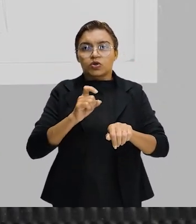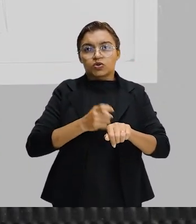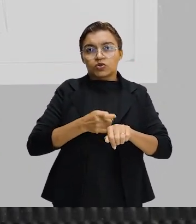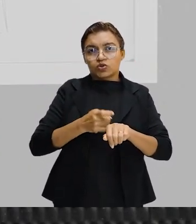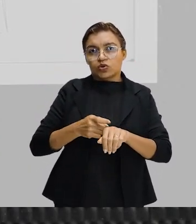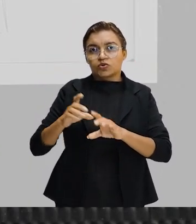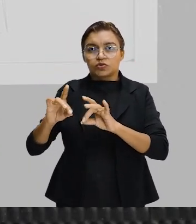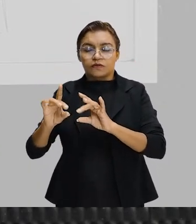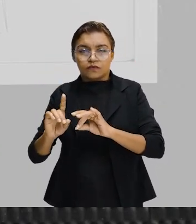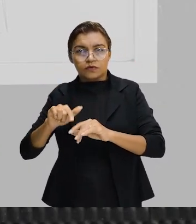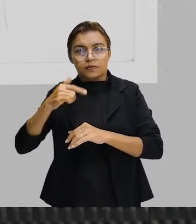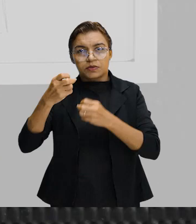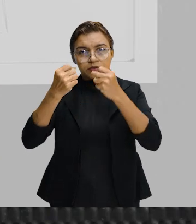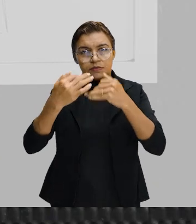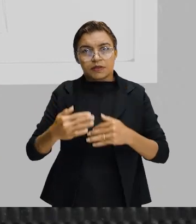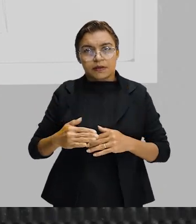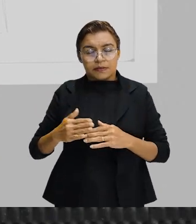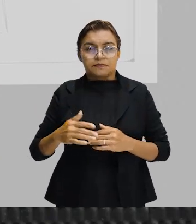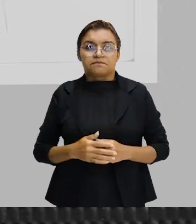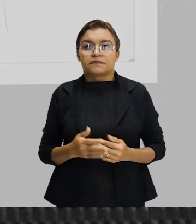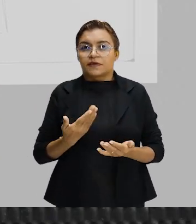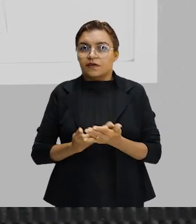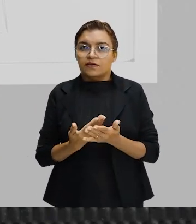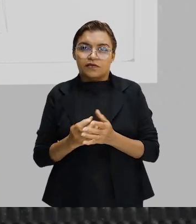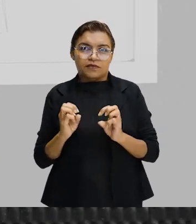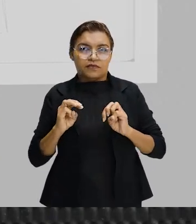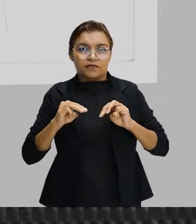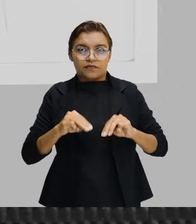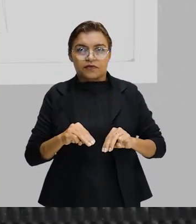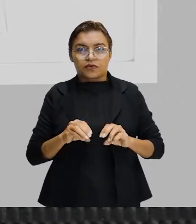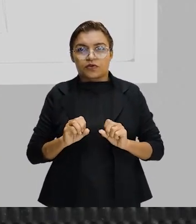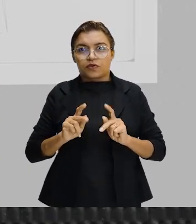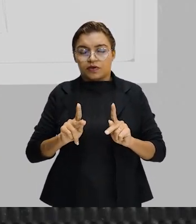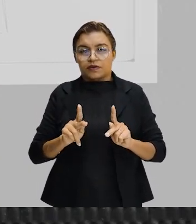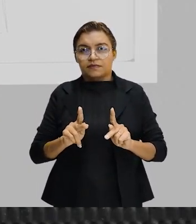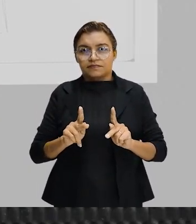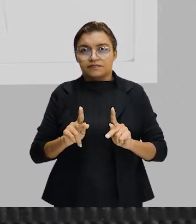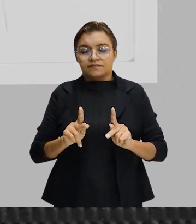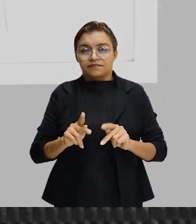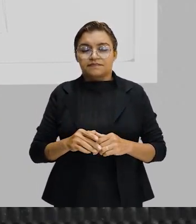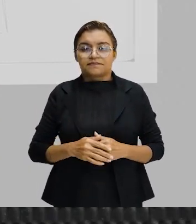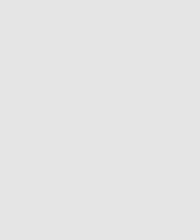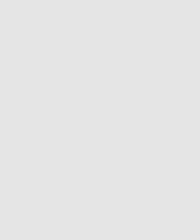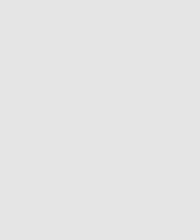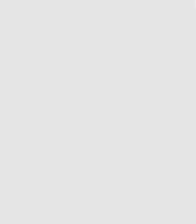dos assuntos específicos, tá, ok? Finalizamos a aula de hoje por aqui e até a próxima.